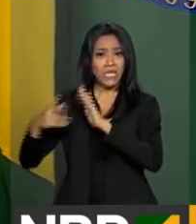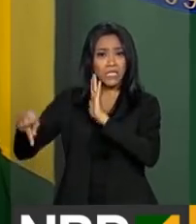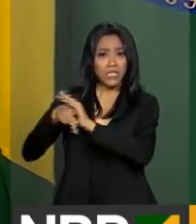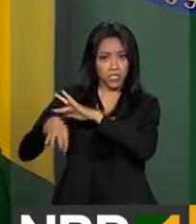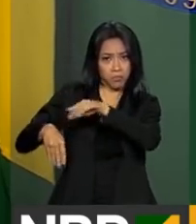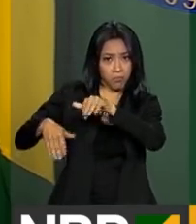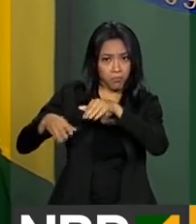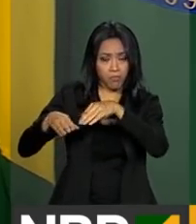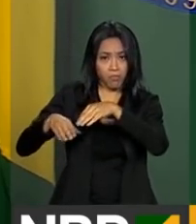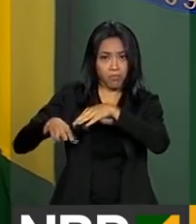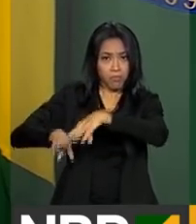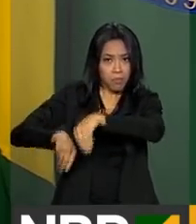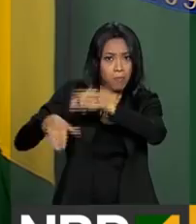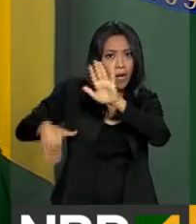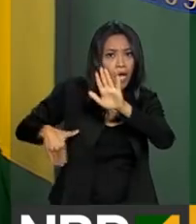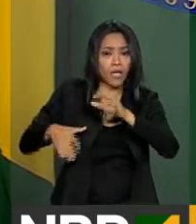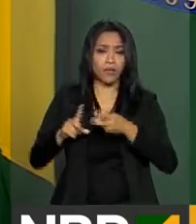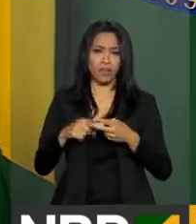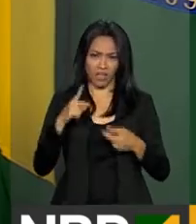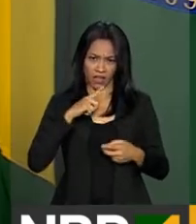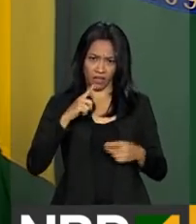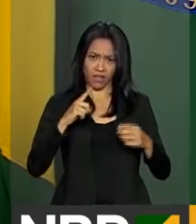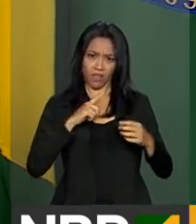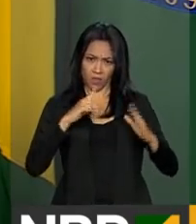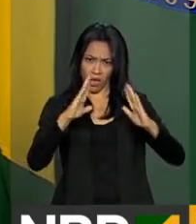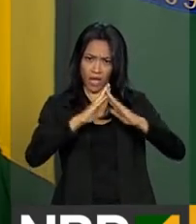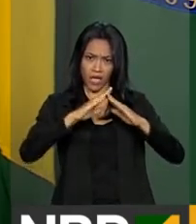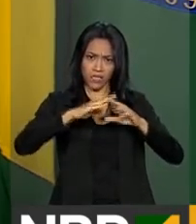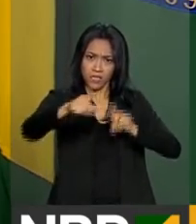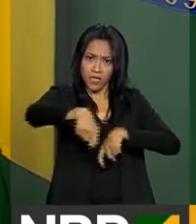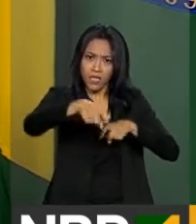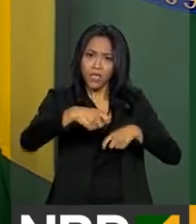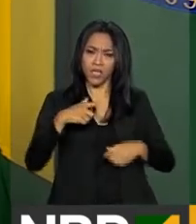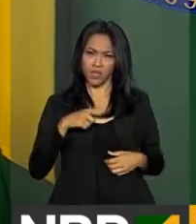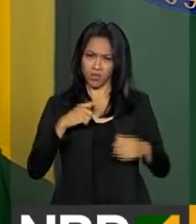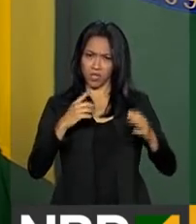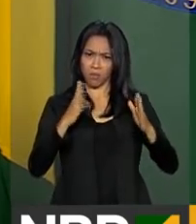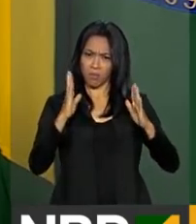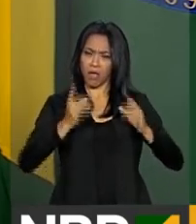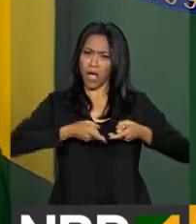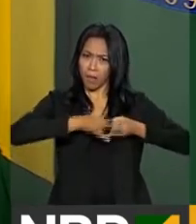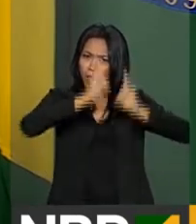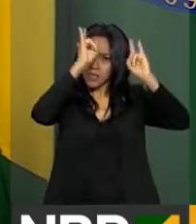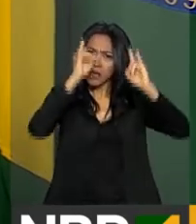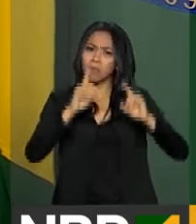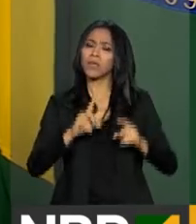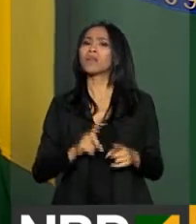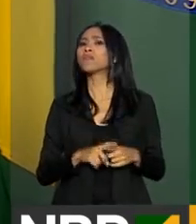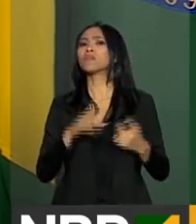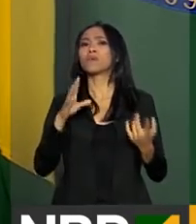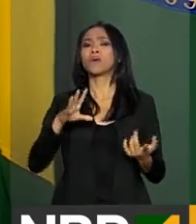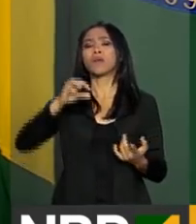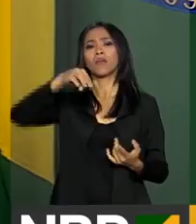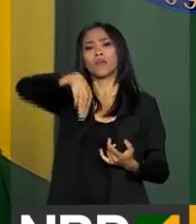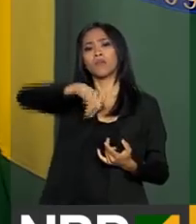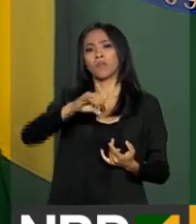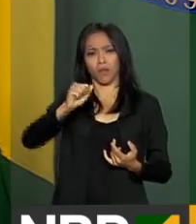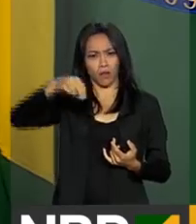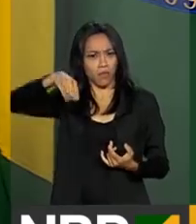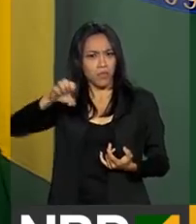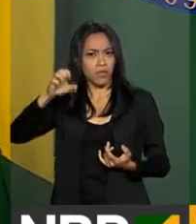eu não tenho casa de campo e não tem apartamento em miami eu não tenho